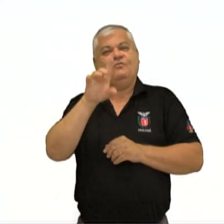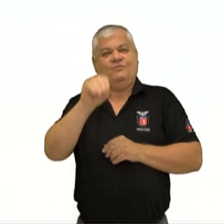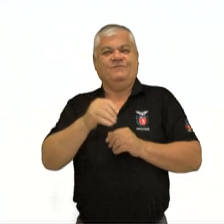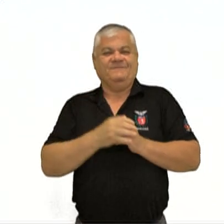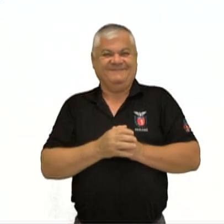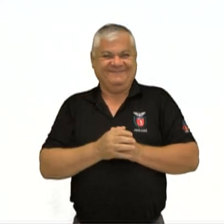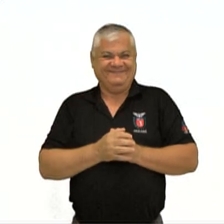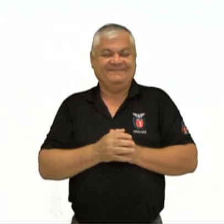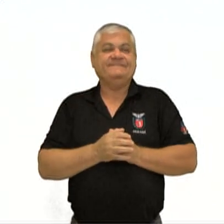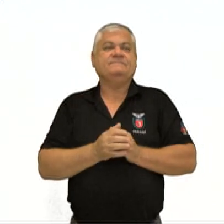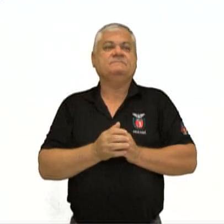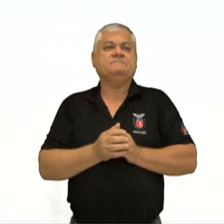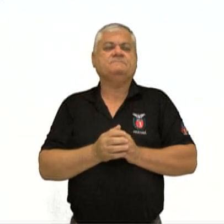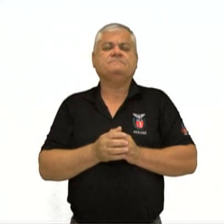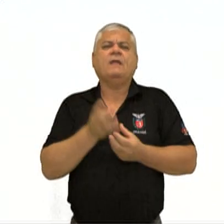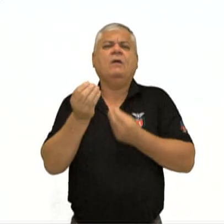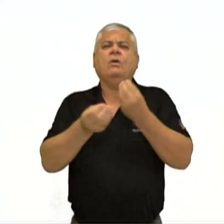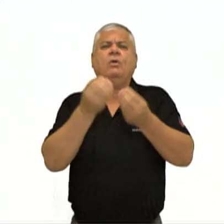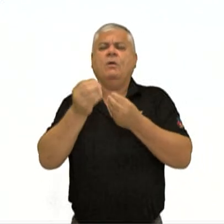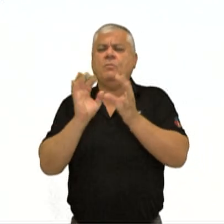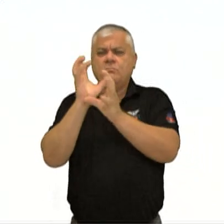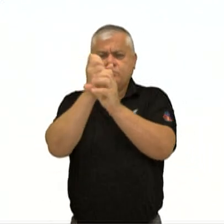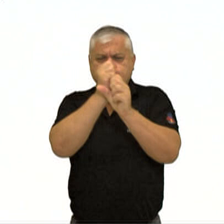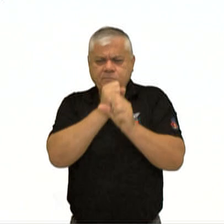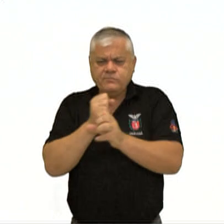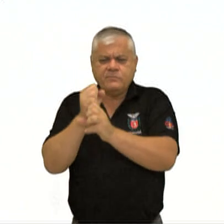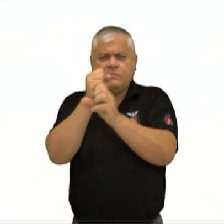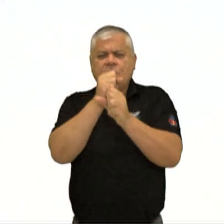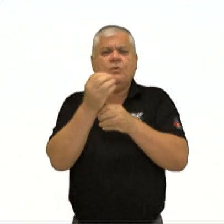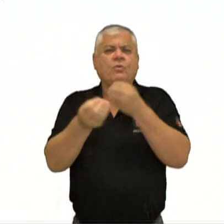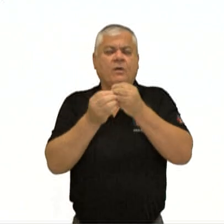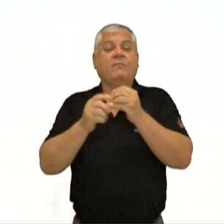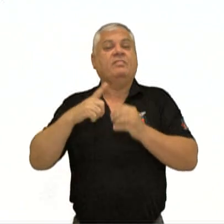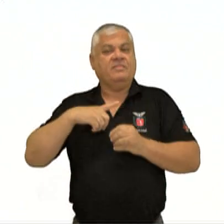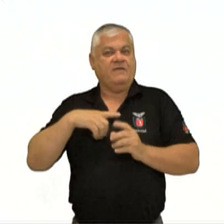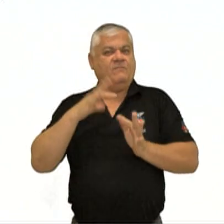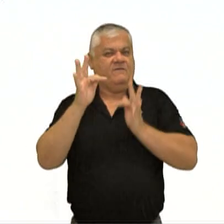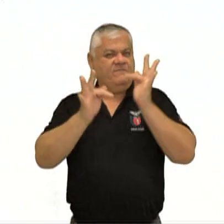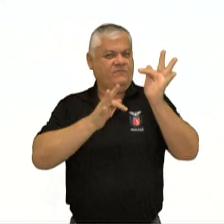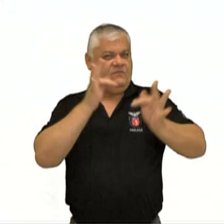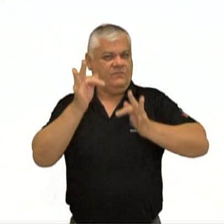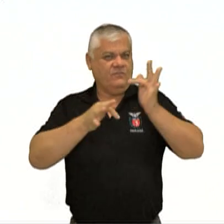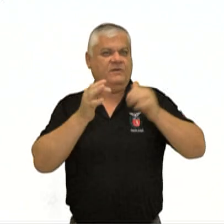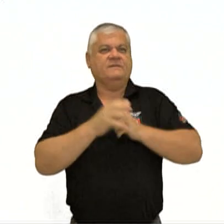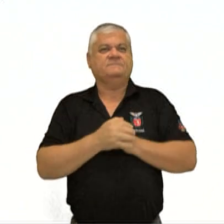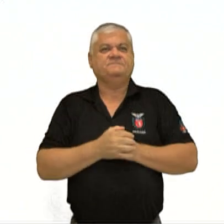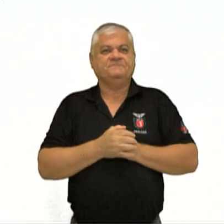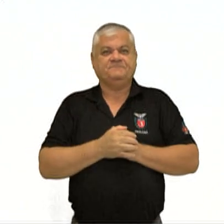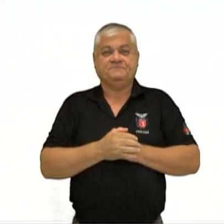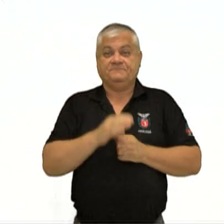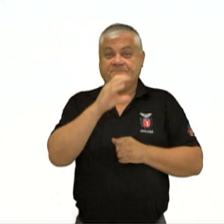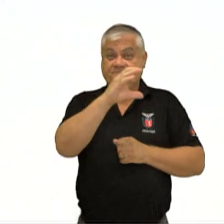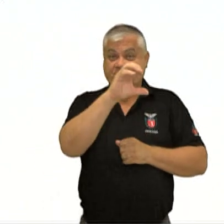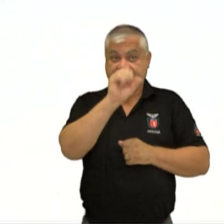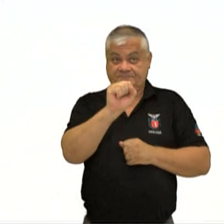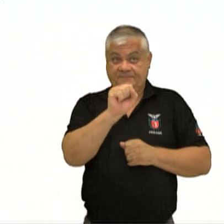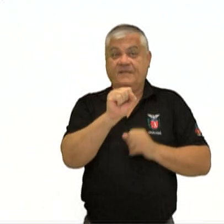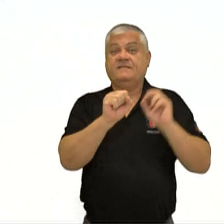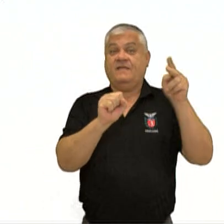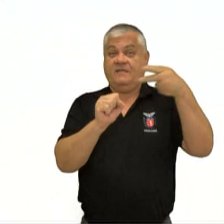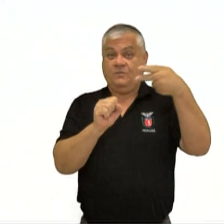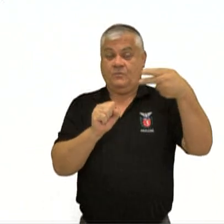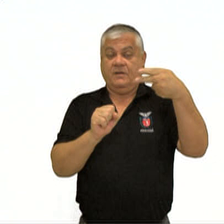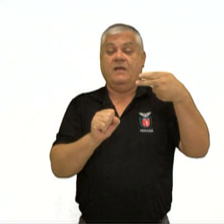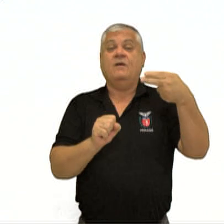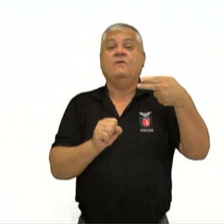Para a gente calcular o coeficiente de solubilidade, temos uma fórmula, que é o seguinte: CS, que é o coeficiente